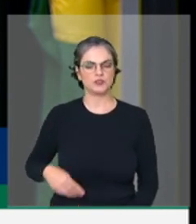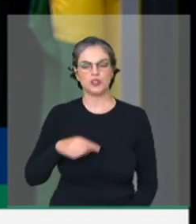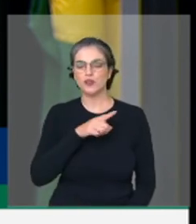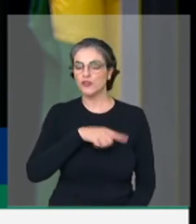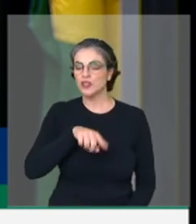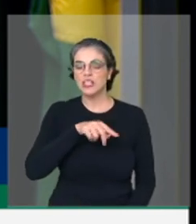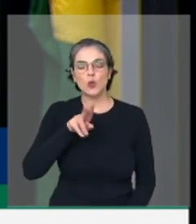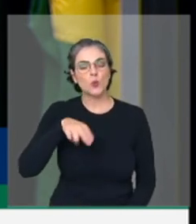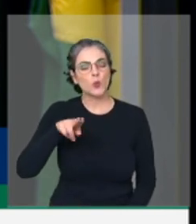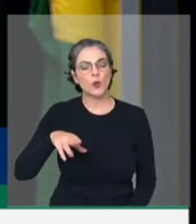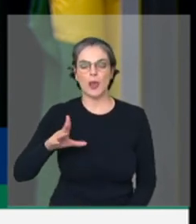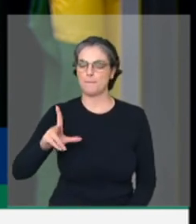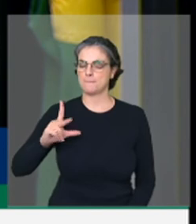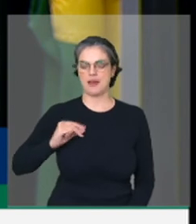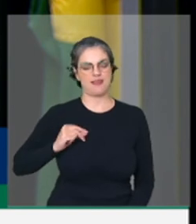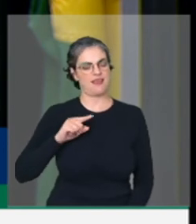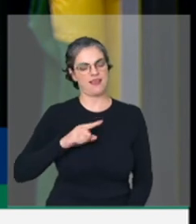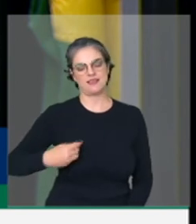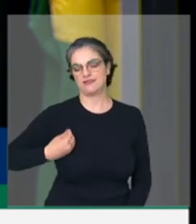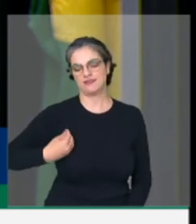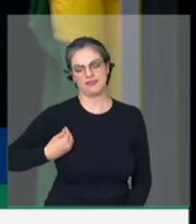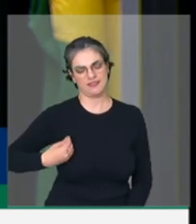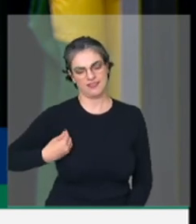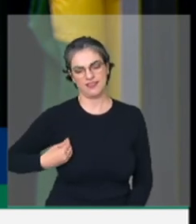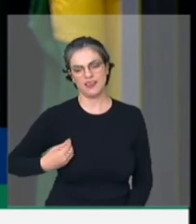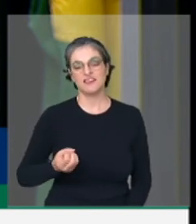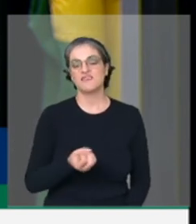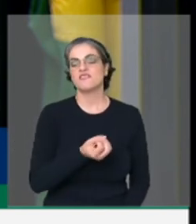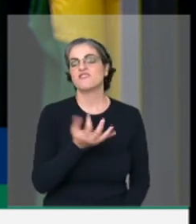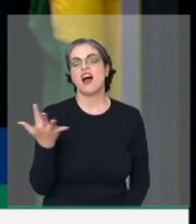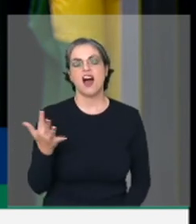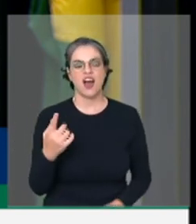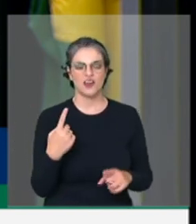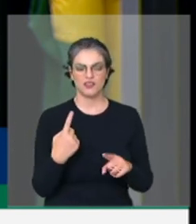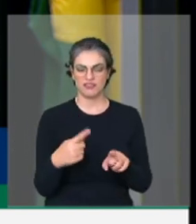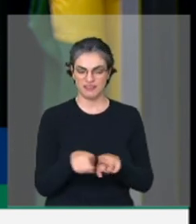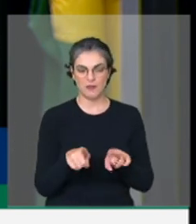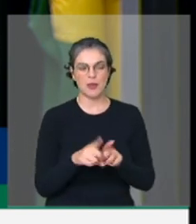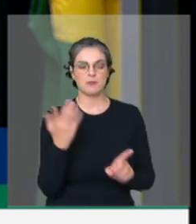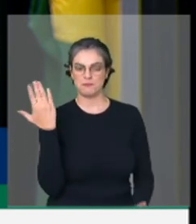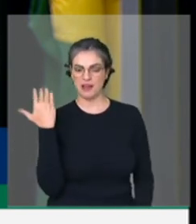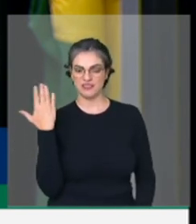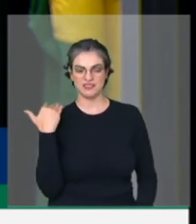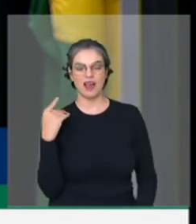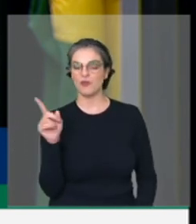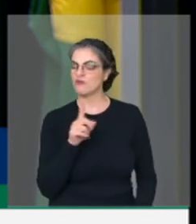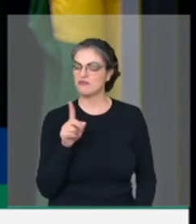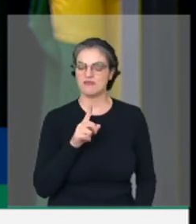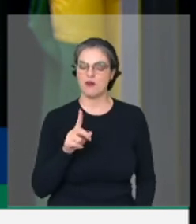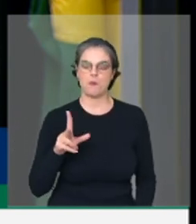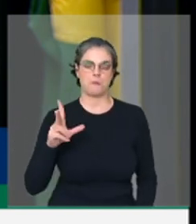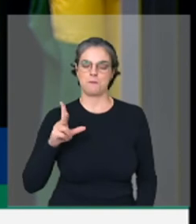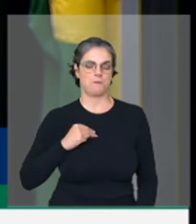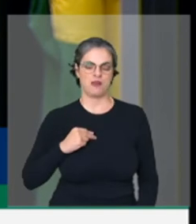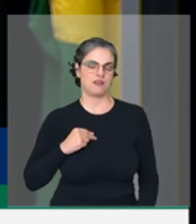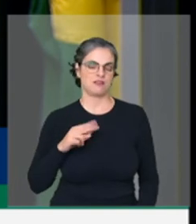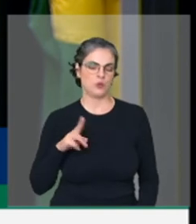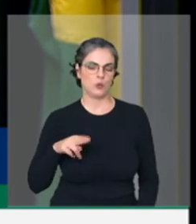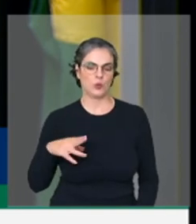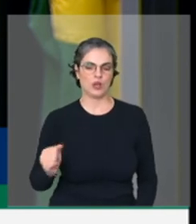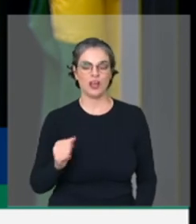nunca mereceram estar aí, e vários também, que já passaram, não mereciam. Vocês